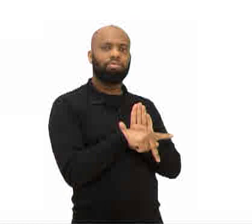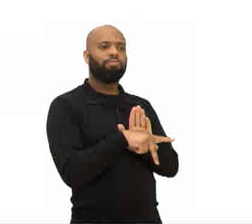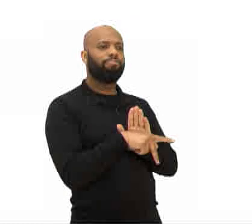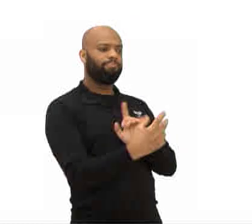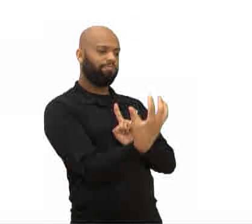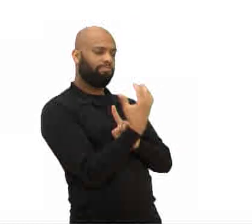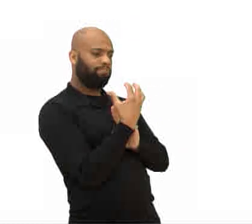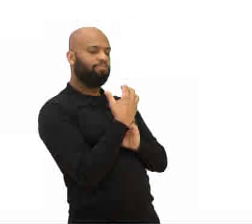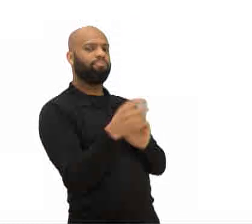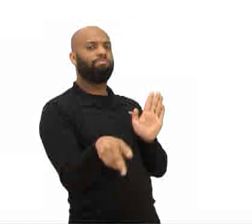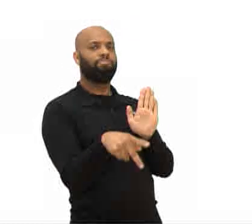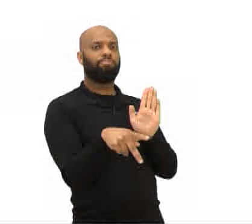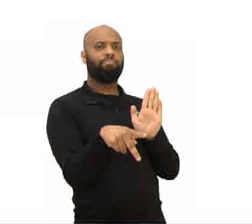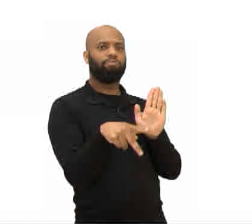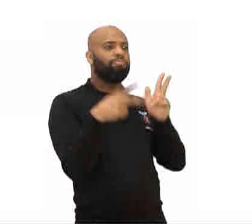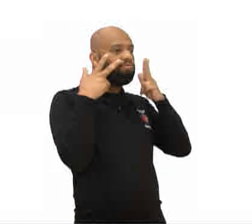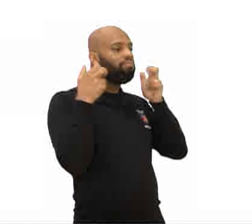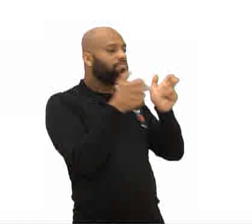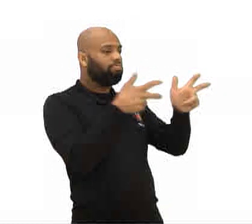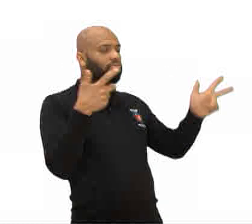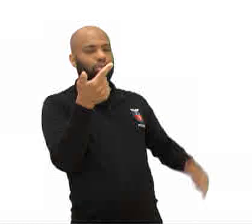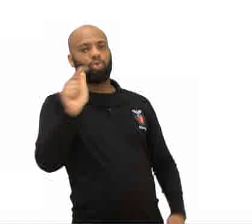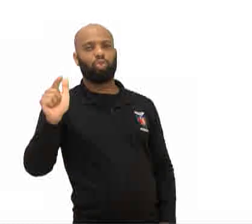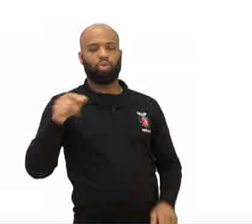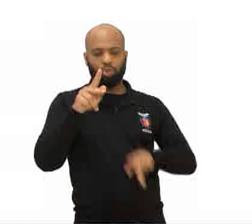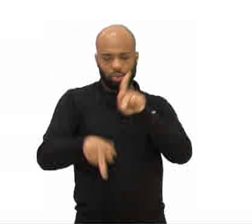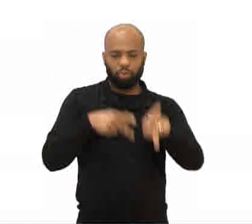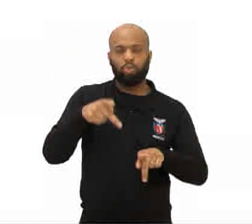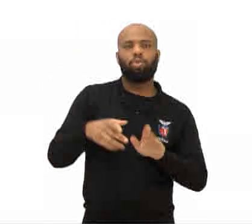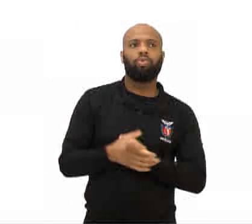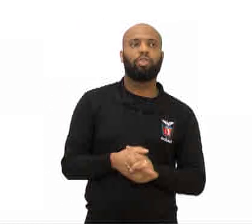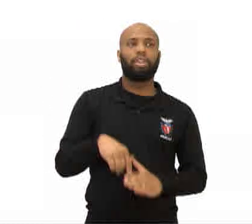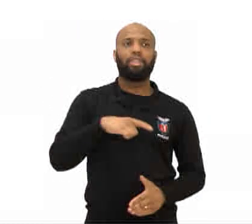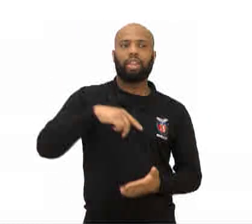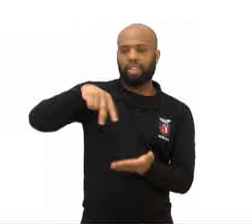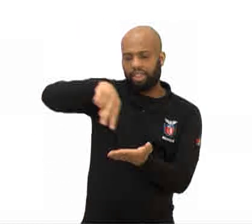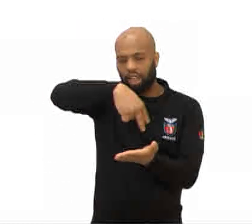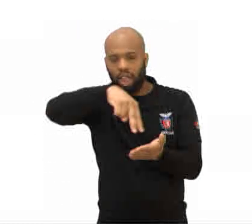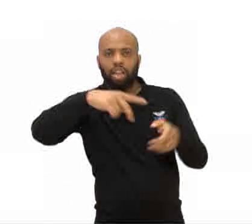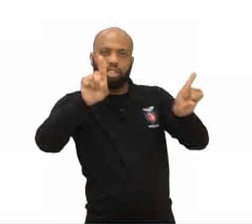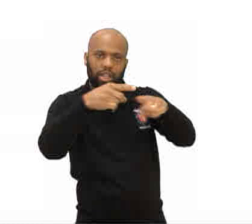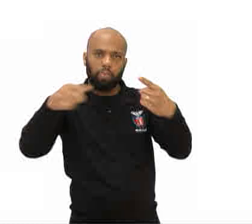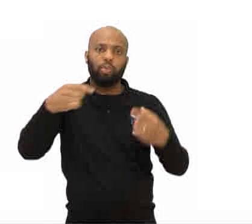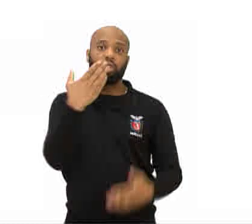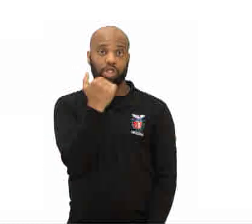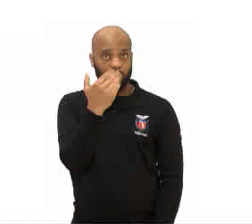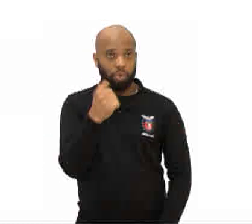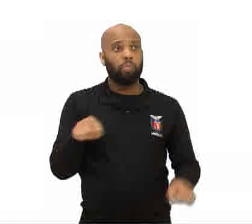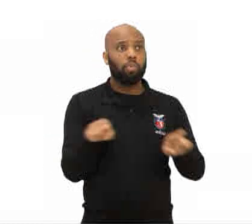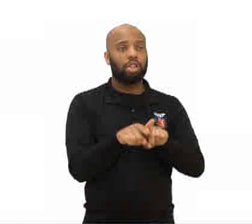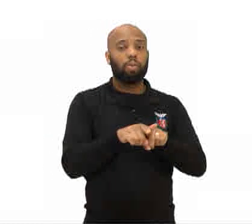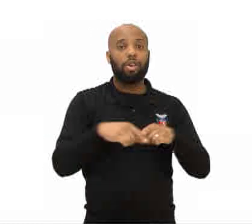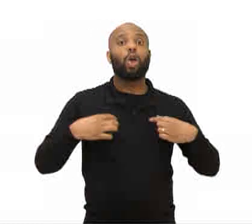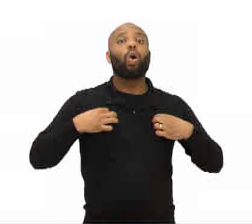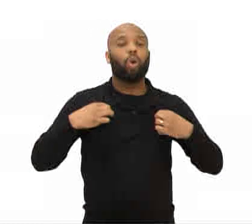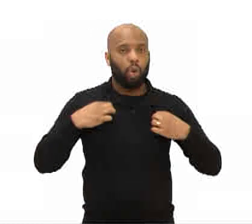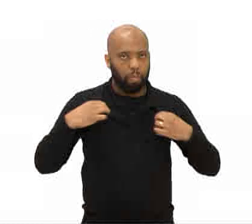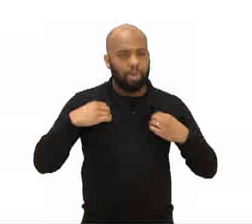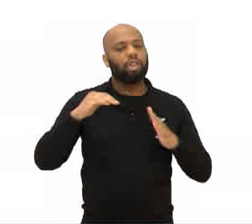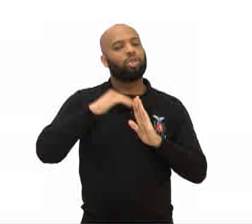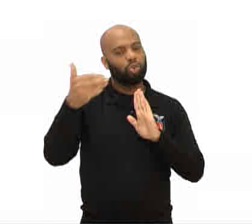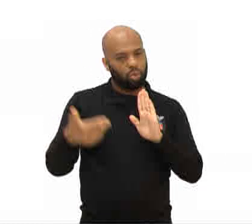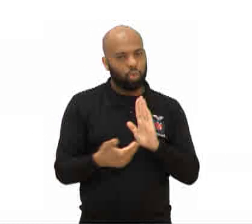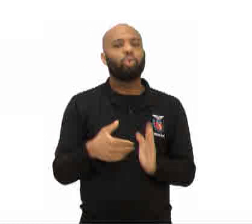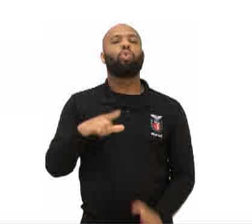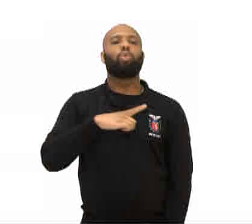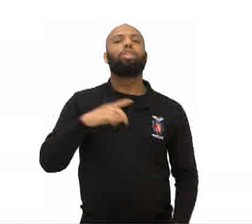a partir da cultura indígena e dos outros povos. Nós vamos ter as danças, músicas, culinária e vestimentas. Tudo isso